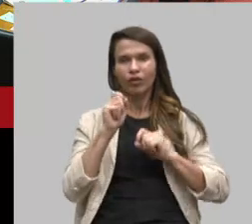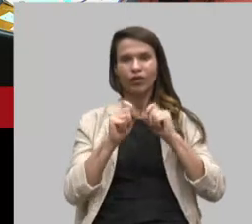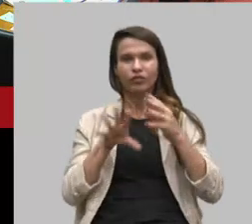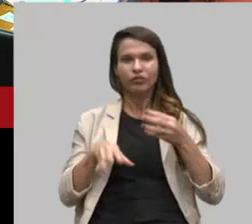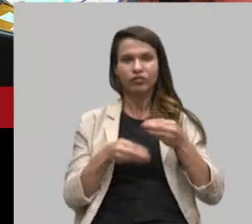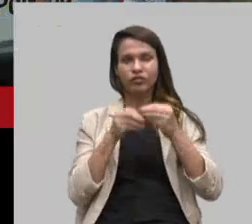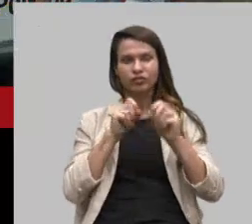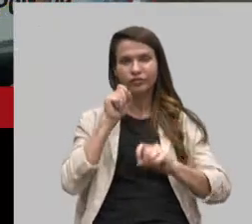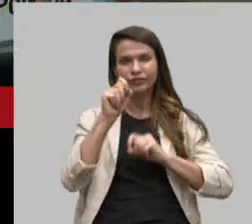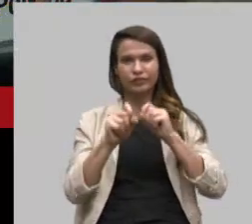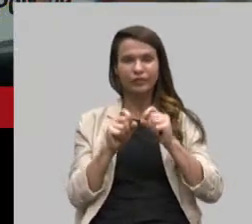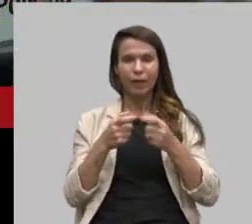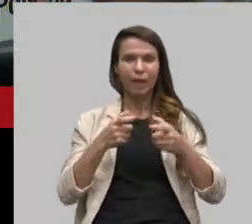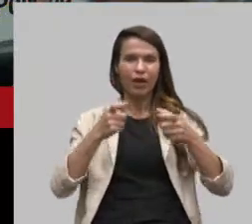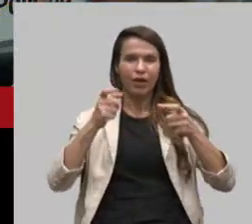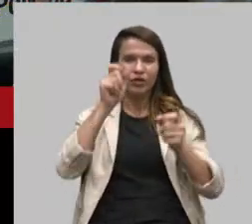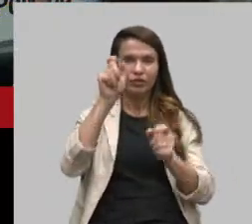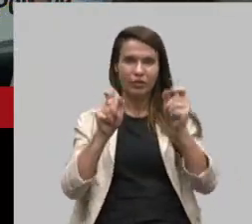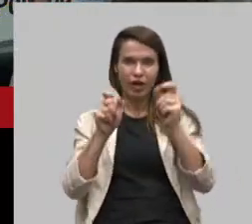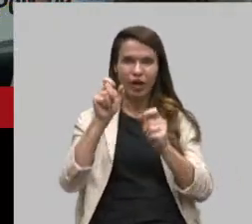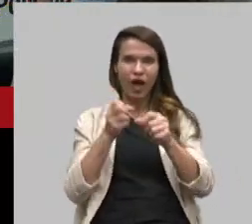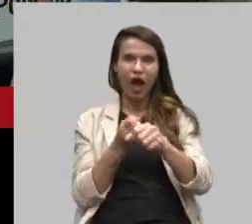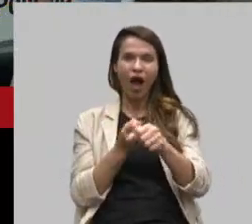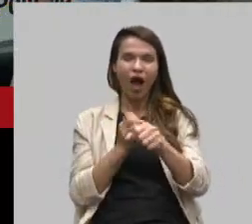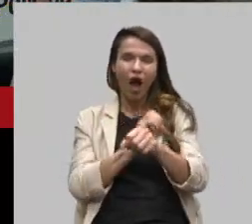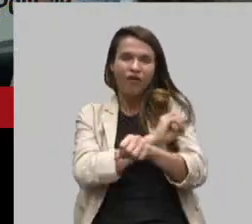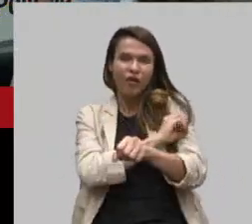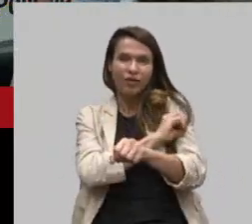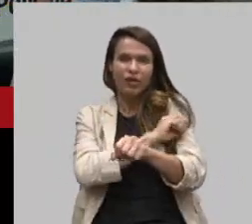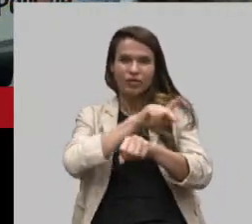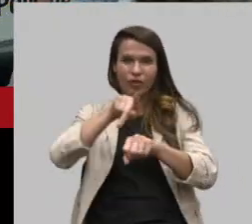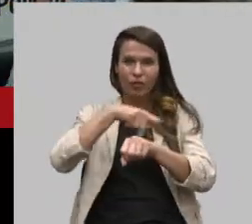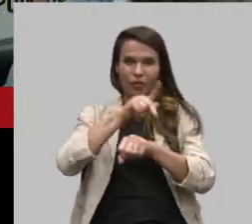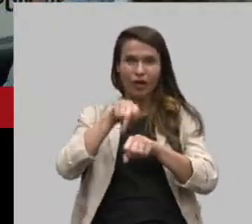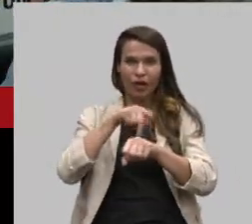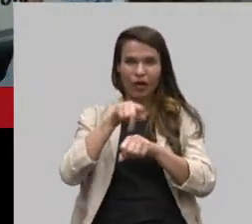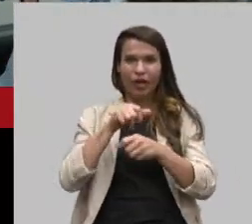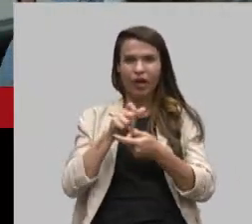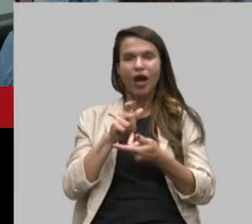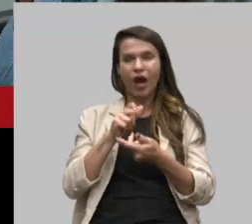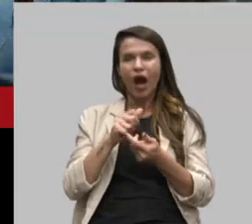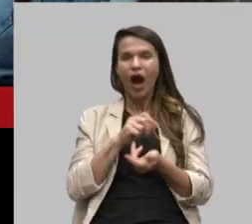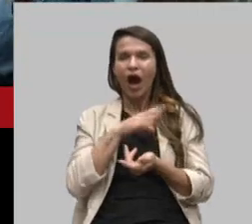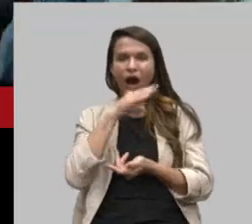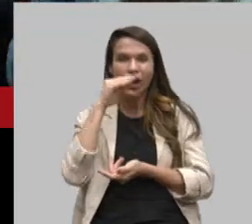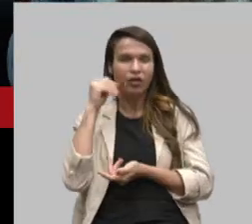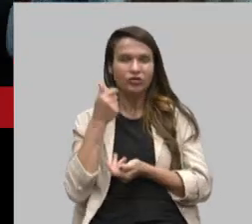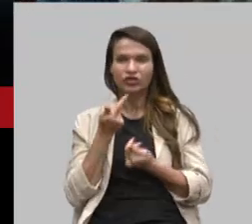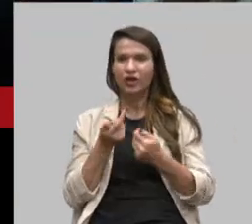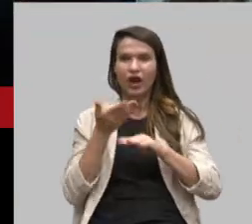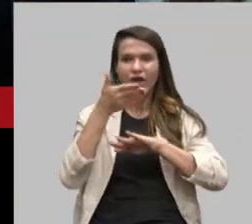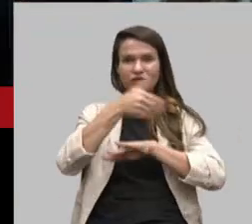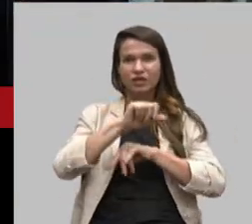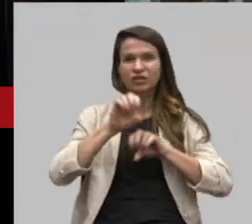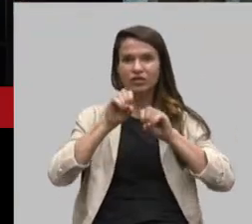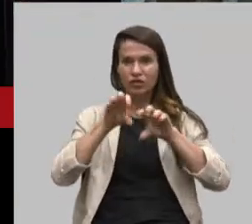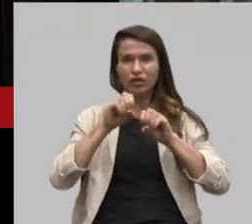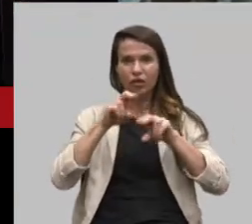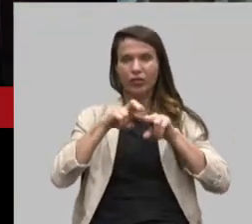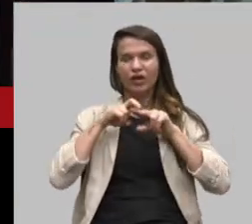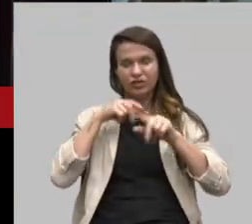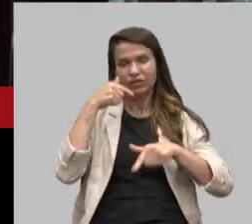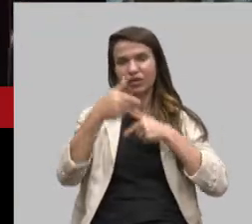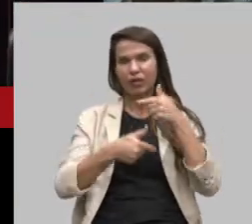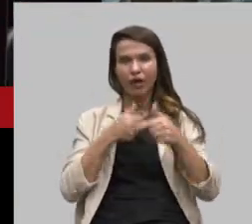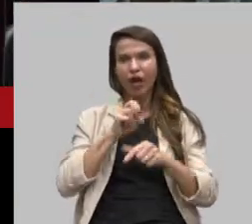seguinte a maior parte das pessoas analfabetas hoje no nosso país são adolescentes que tiveram acesso à educação por estarem trabalhando ou